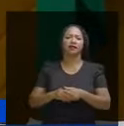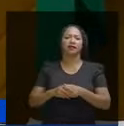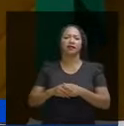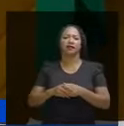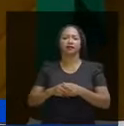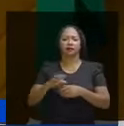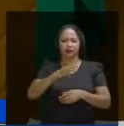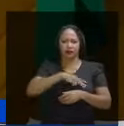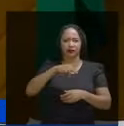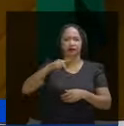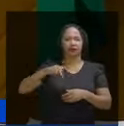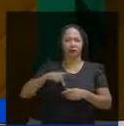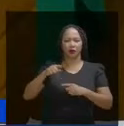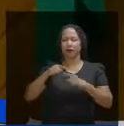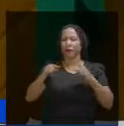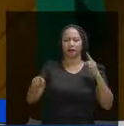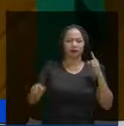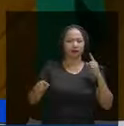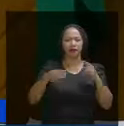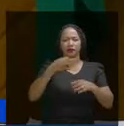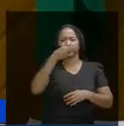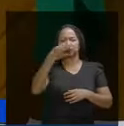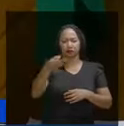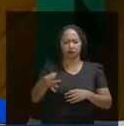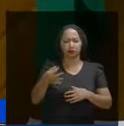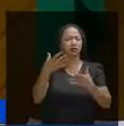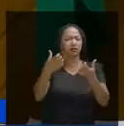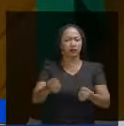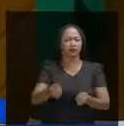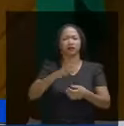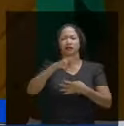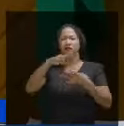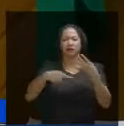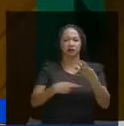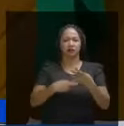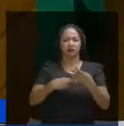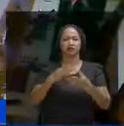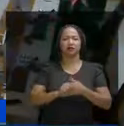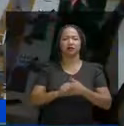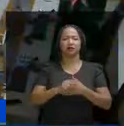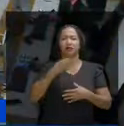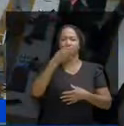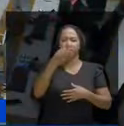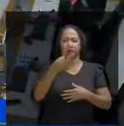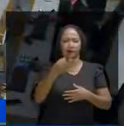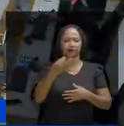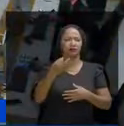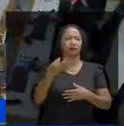MPE opina pelo não provimento do recurso eleitoral em tela. É o parecer, excelência.